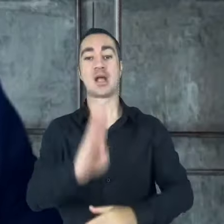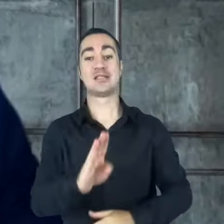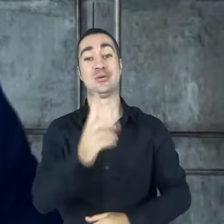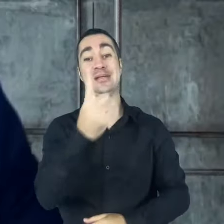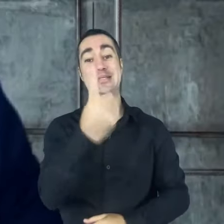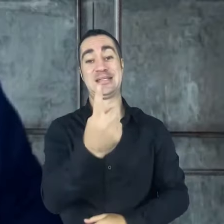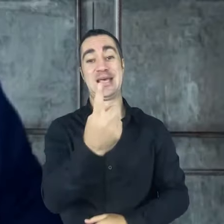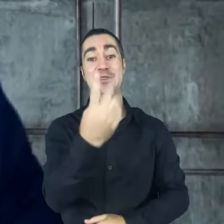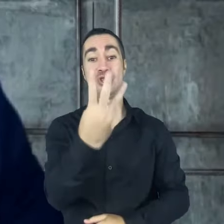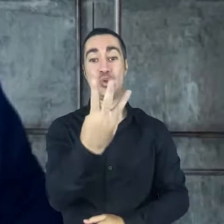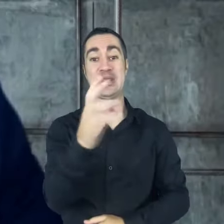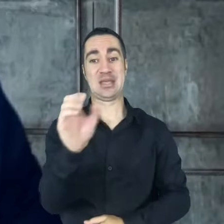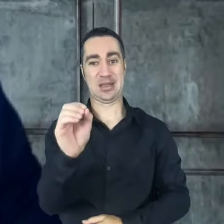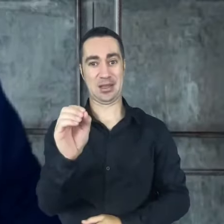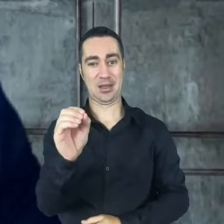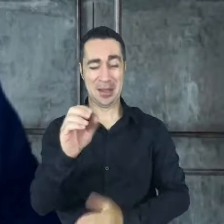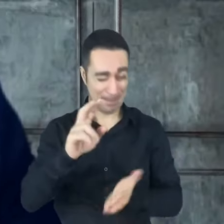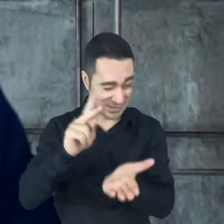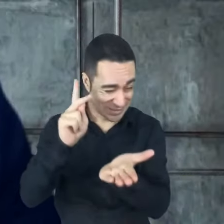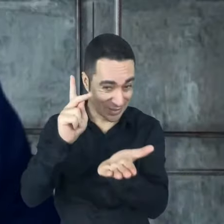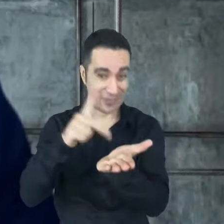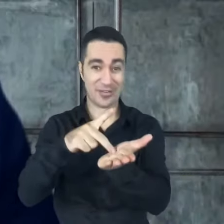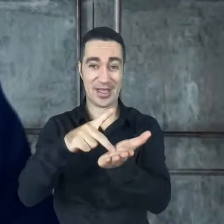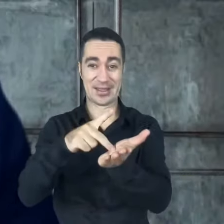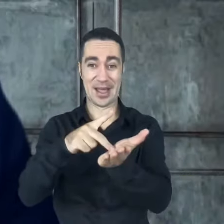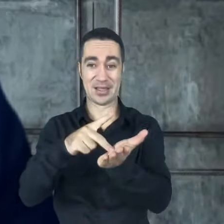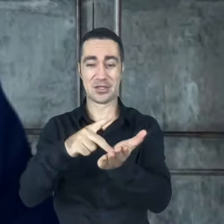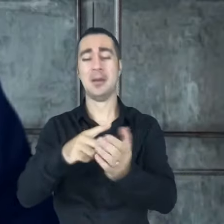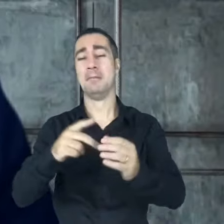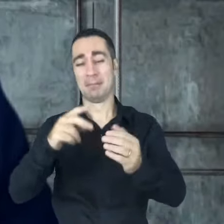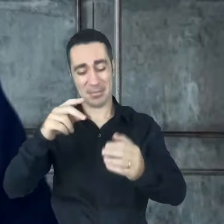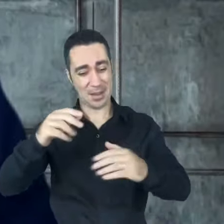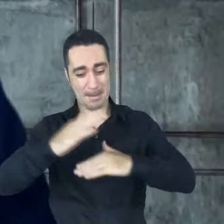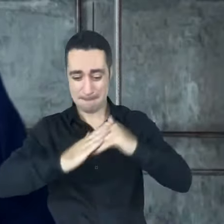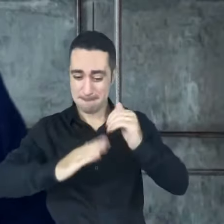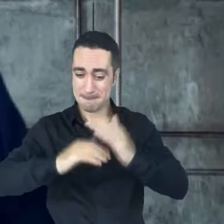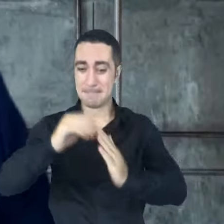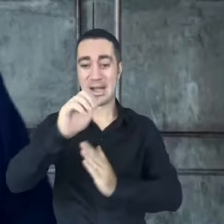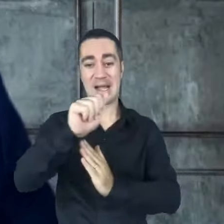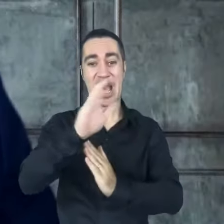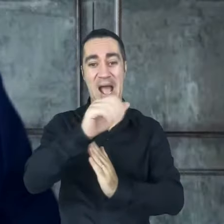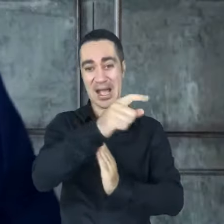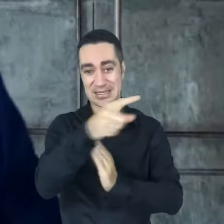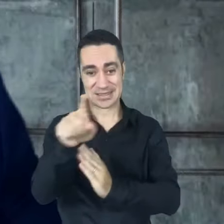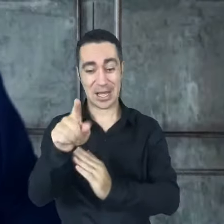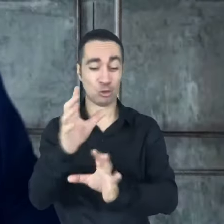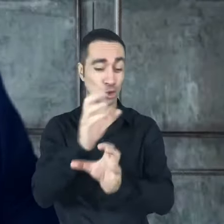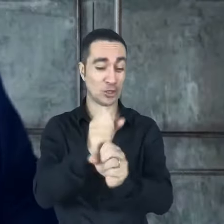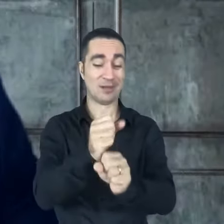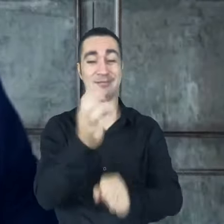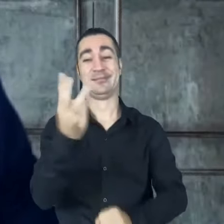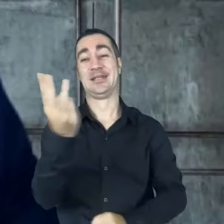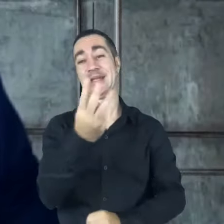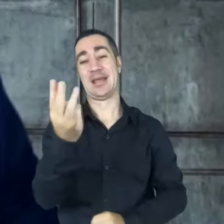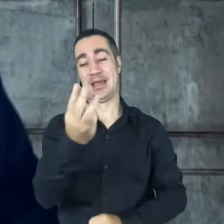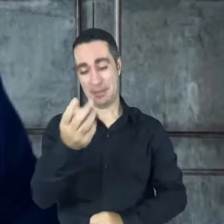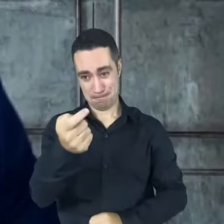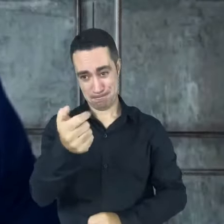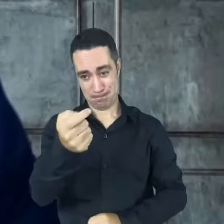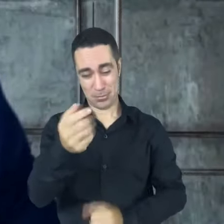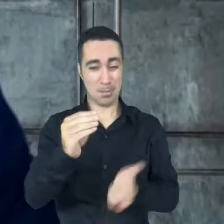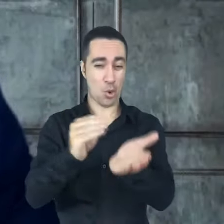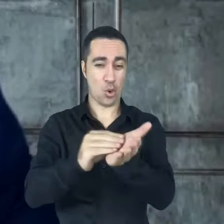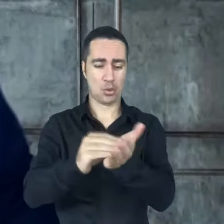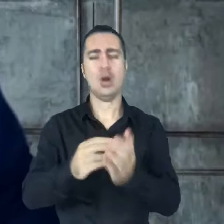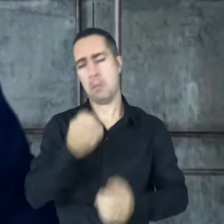de Science Based Target Initiative, a gente tem 30 empresas, o que é muito significativo, mas essas cento